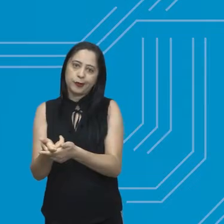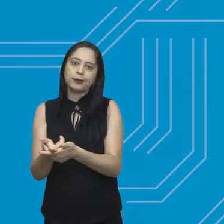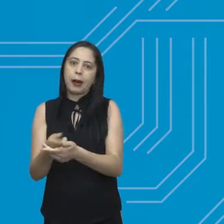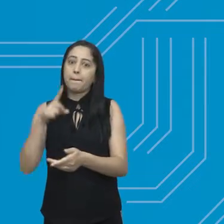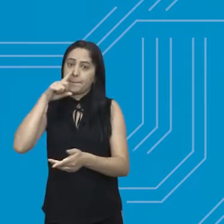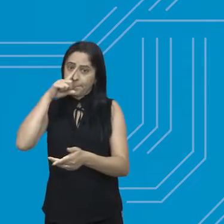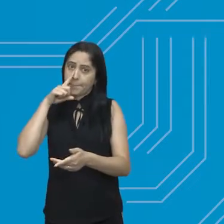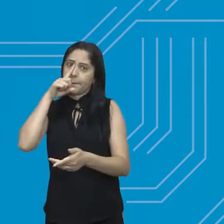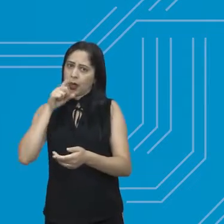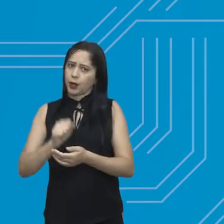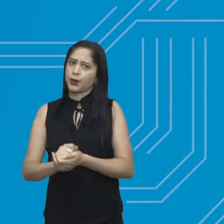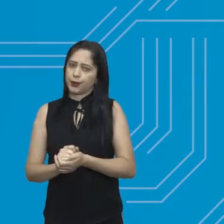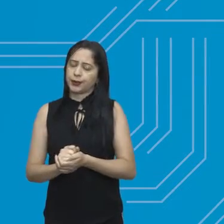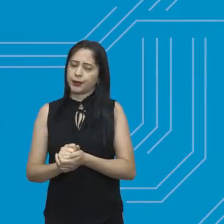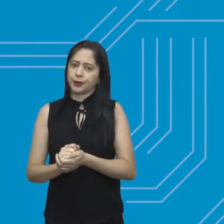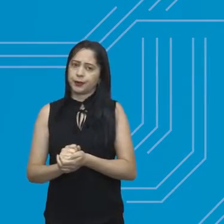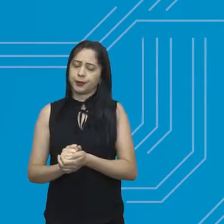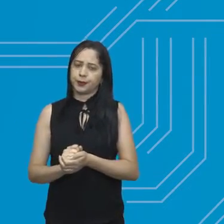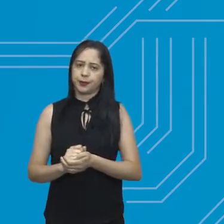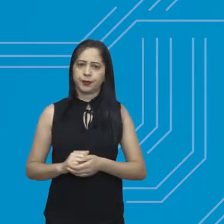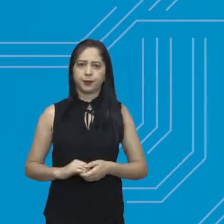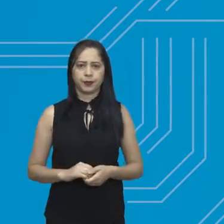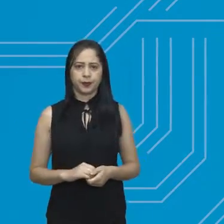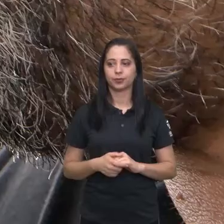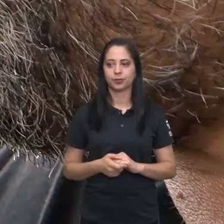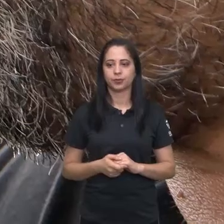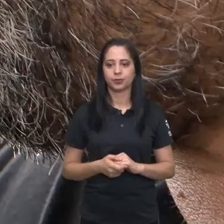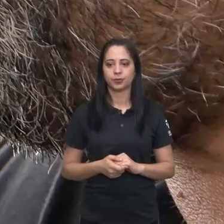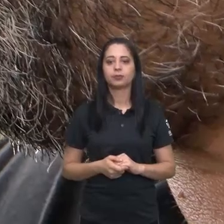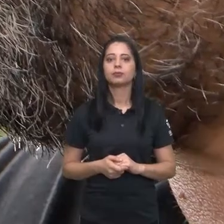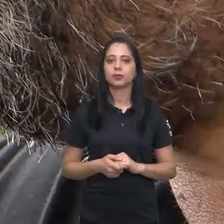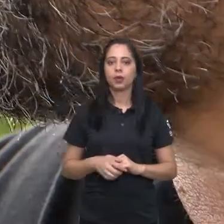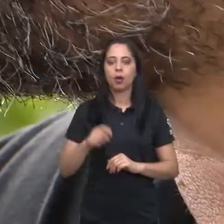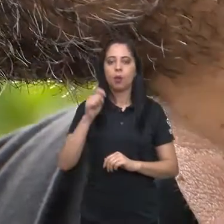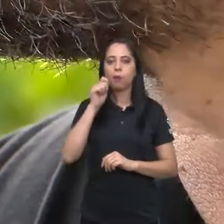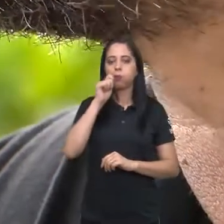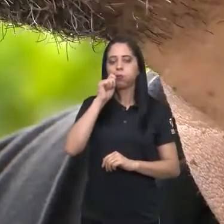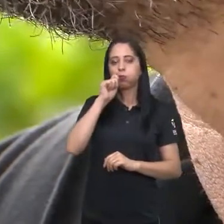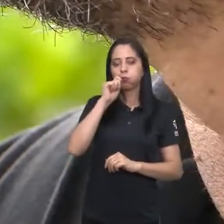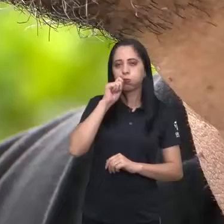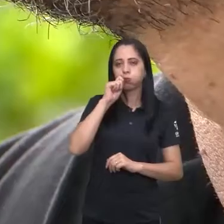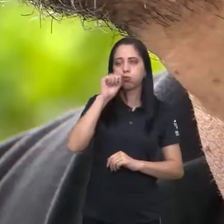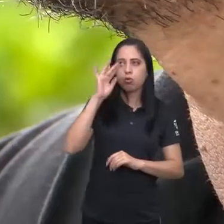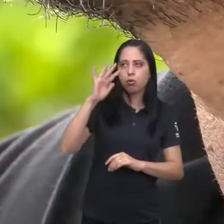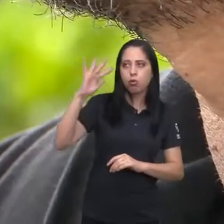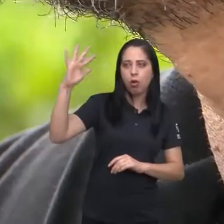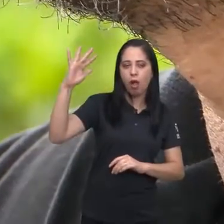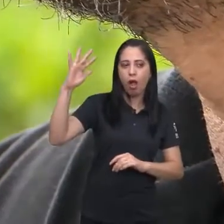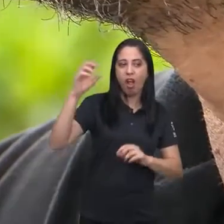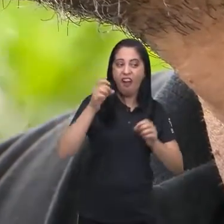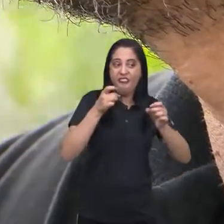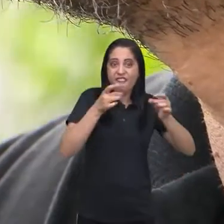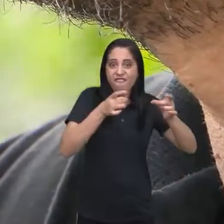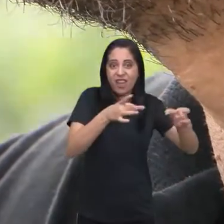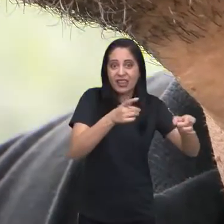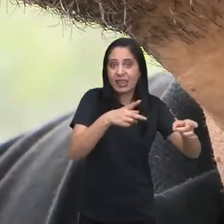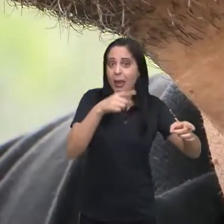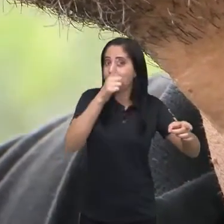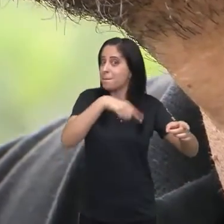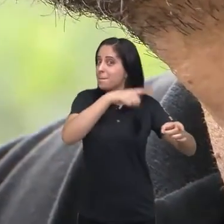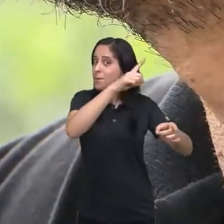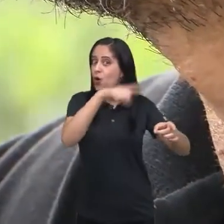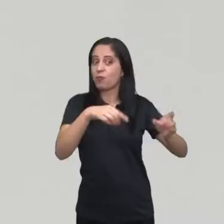hábito perigoso, segundo a Comissão de Saúde da Câmara. Mesmo com a venda não autorizada por falta de uma